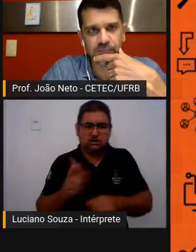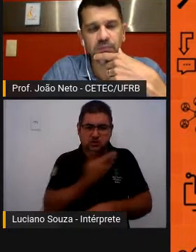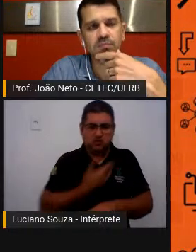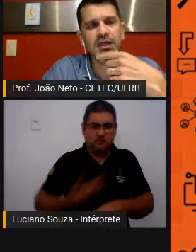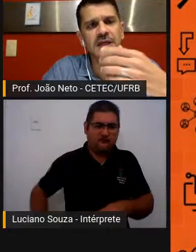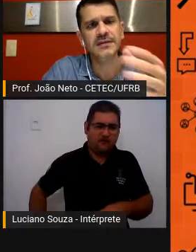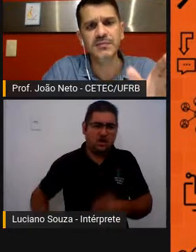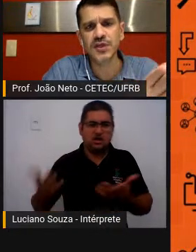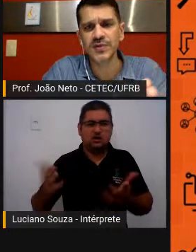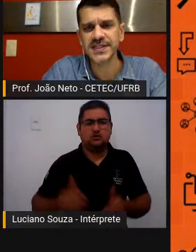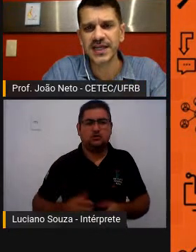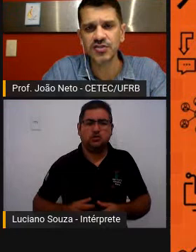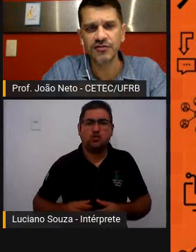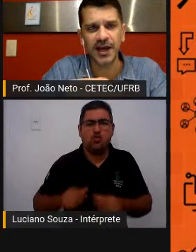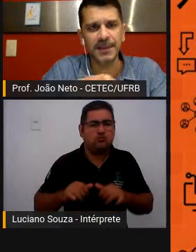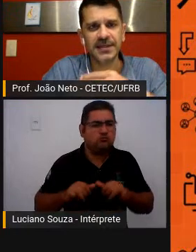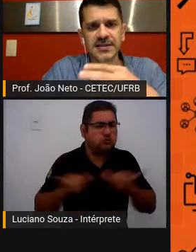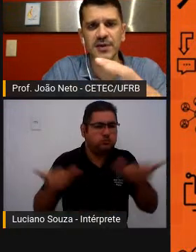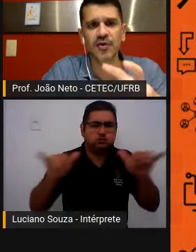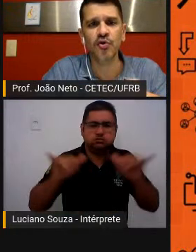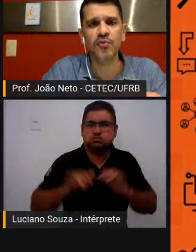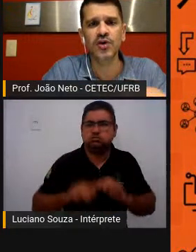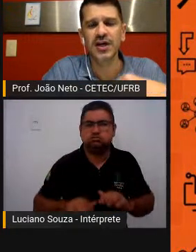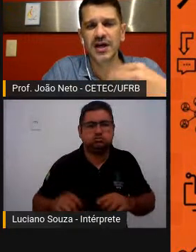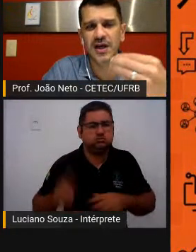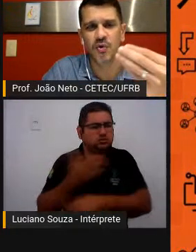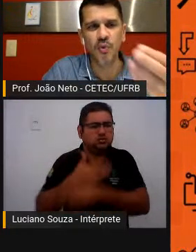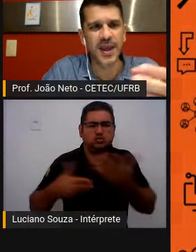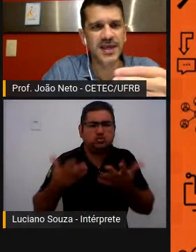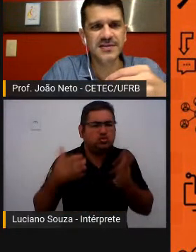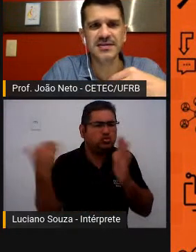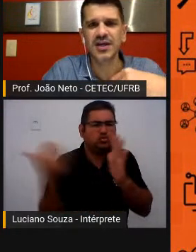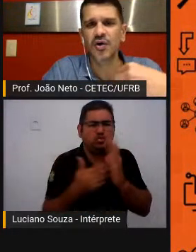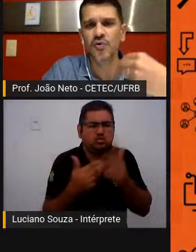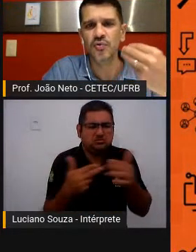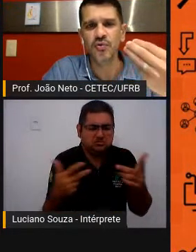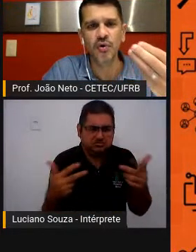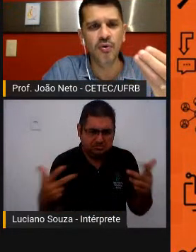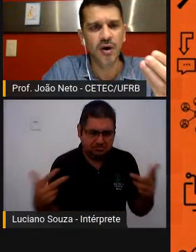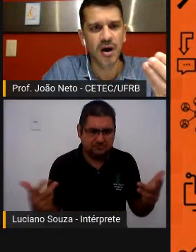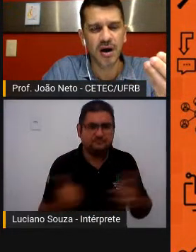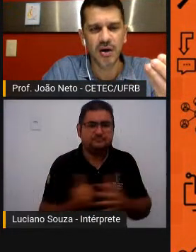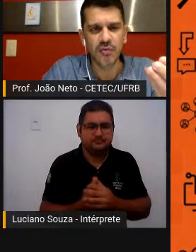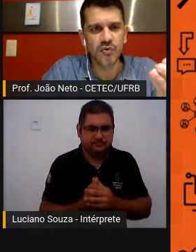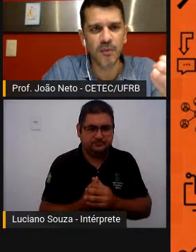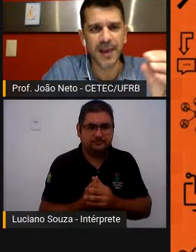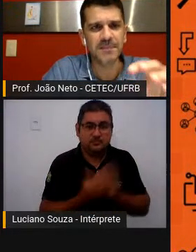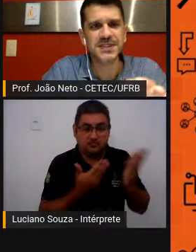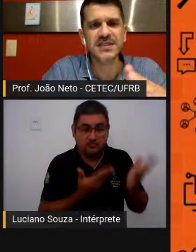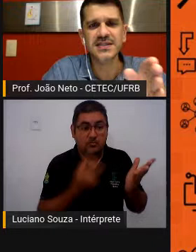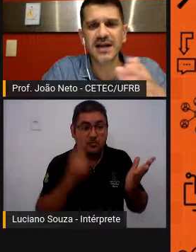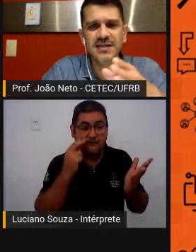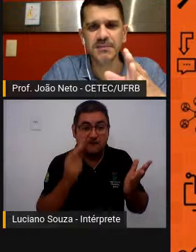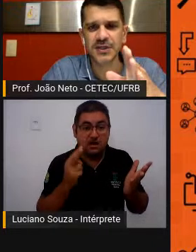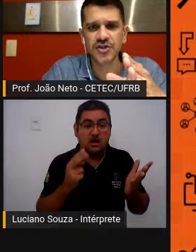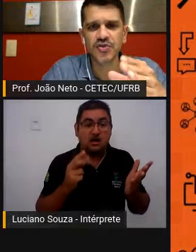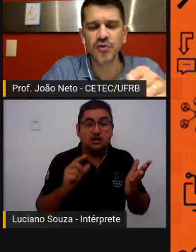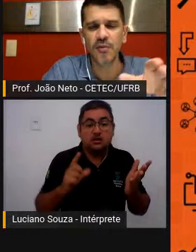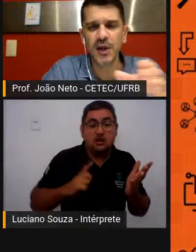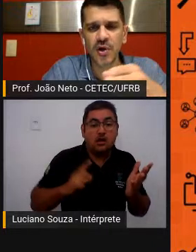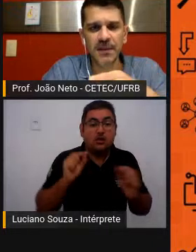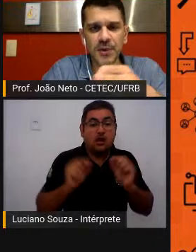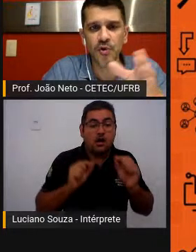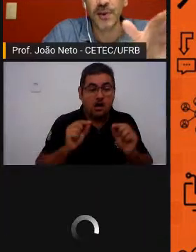e por aí vai a nós temos em uma série de ferramentas não é como Way o Google Google Maps que